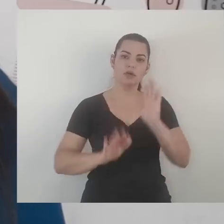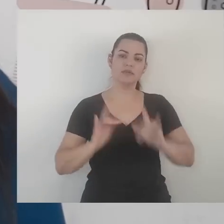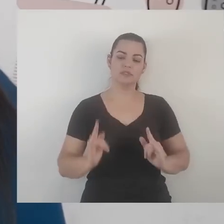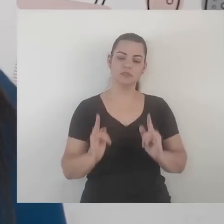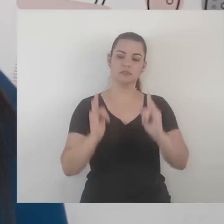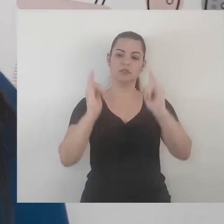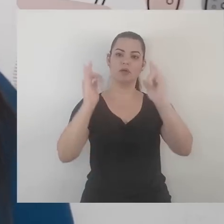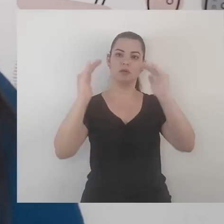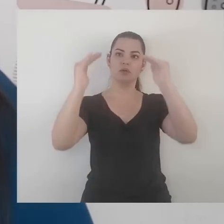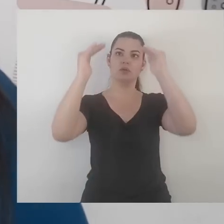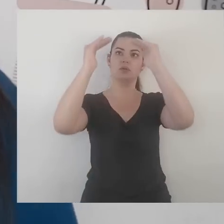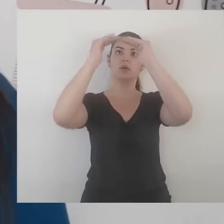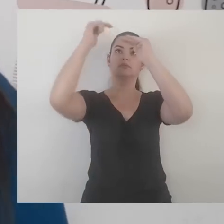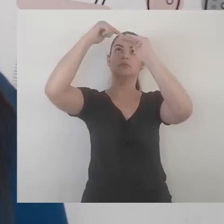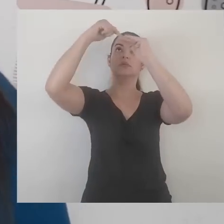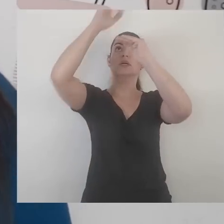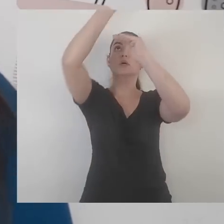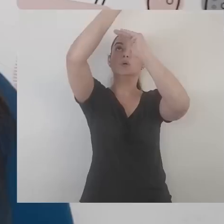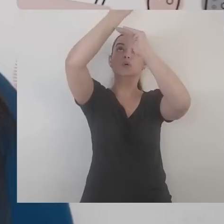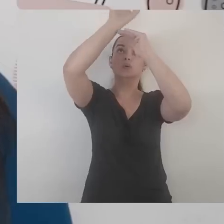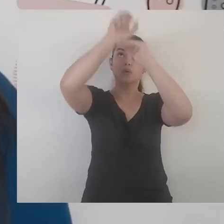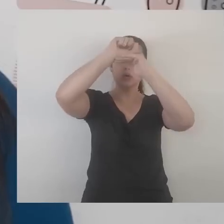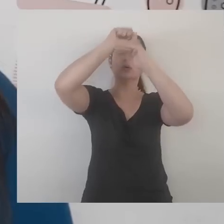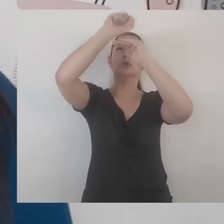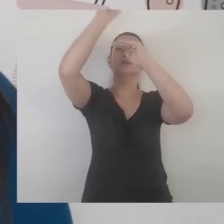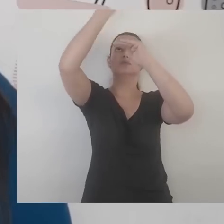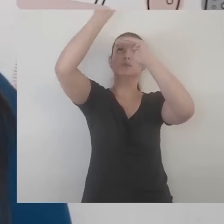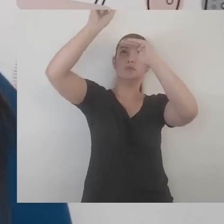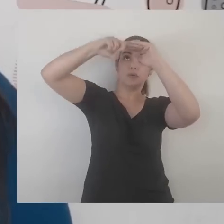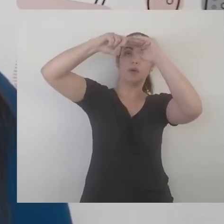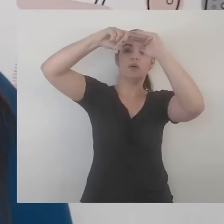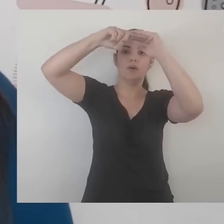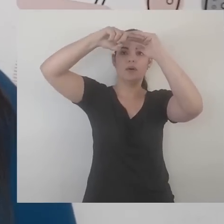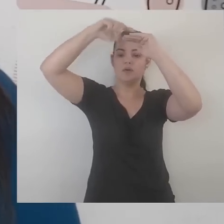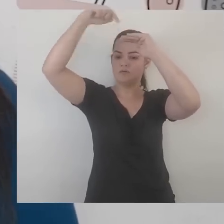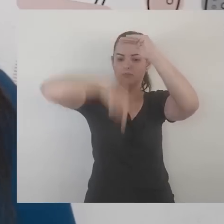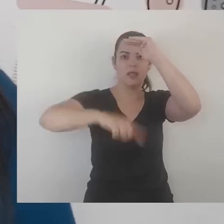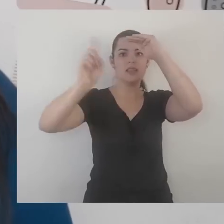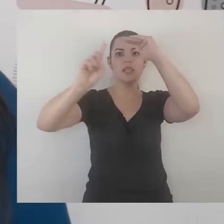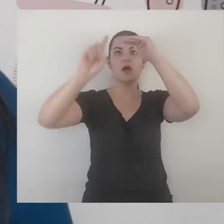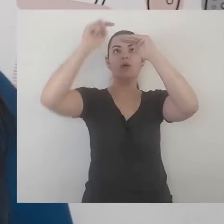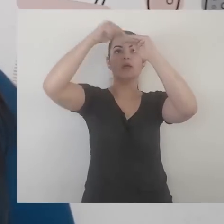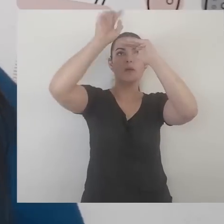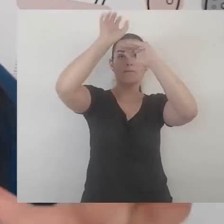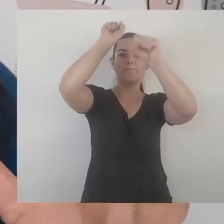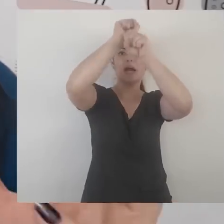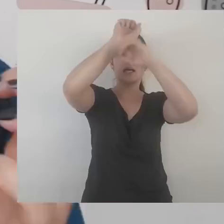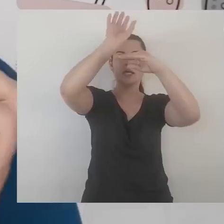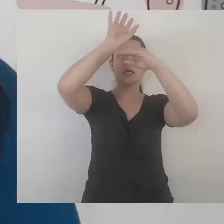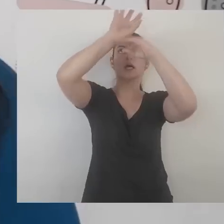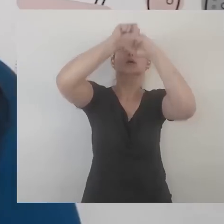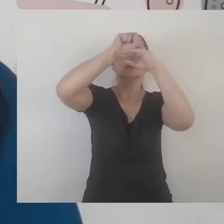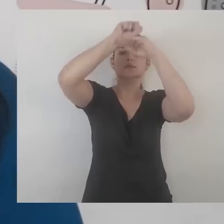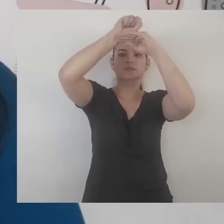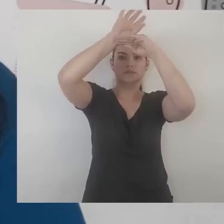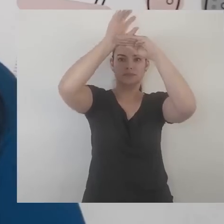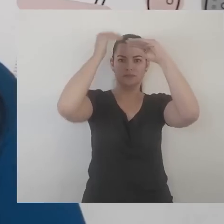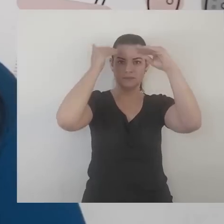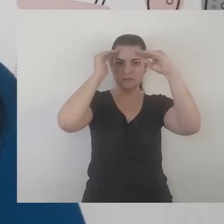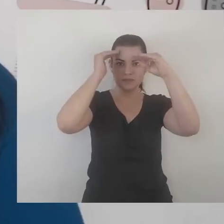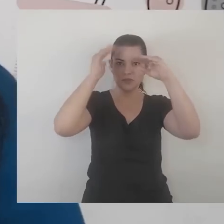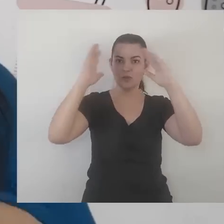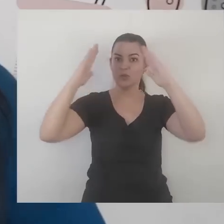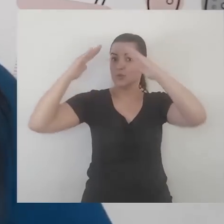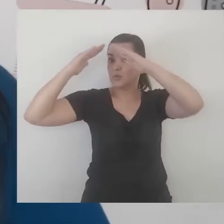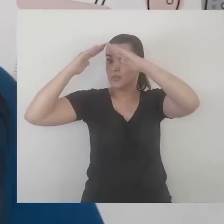atacar pessoas, né? O que dá uma descarga elétrica muito forte que pode até matar. Então os para-raios, eles captam